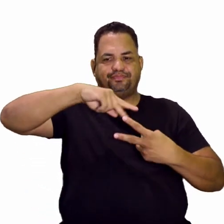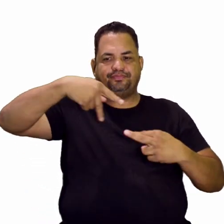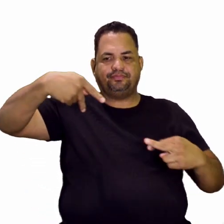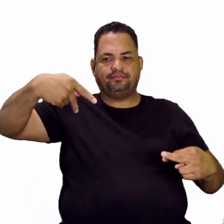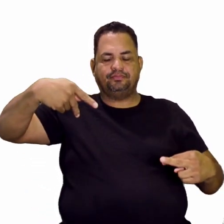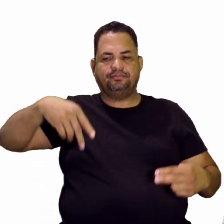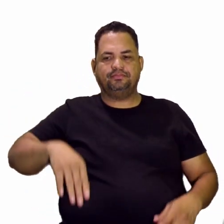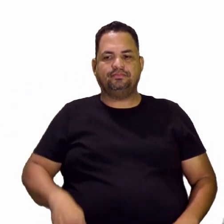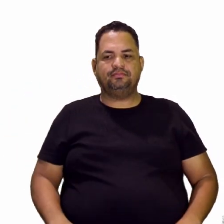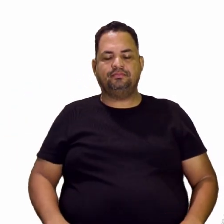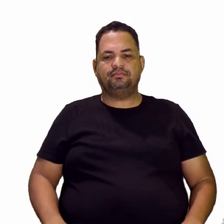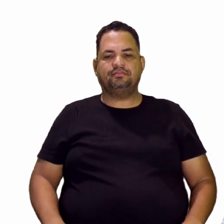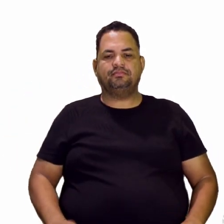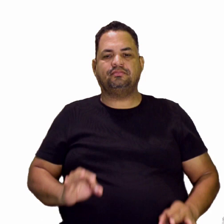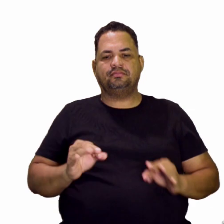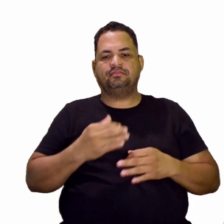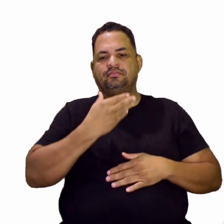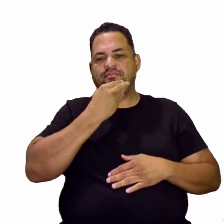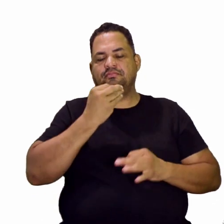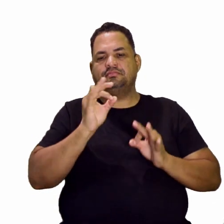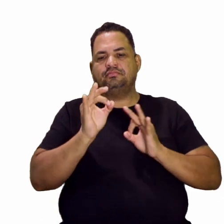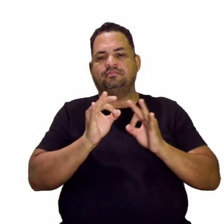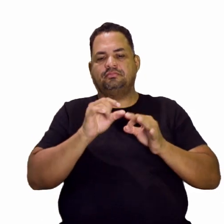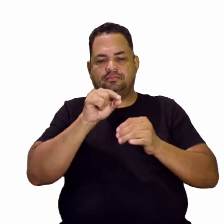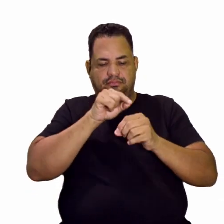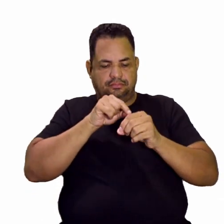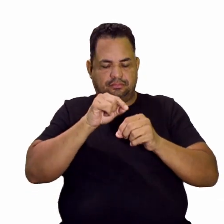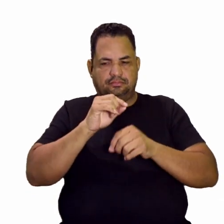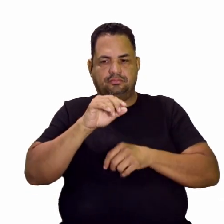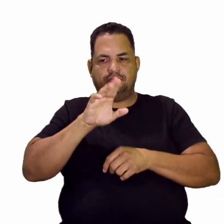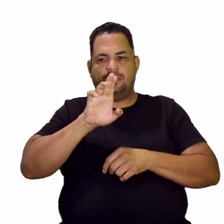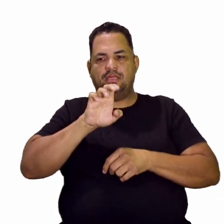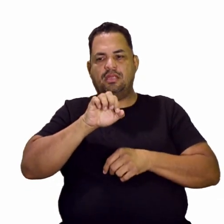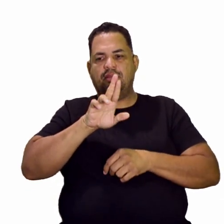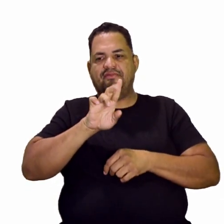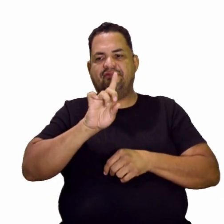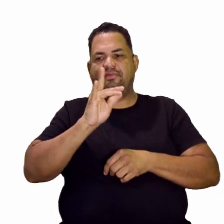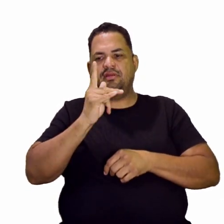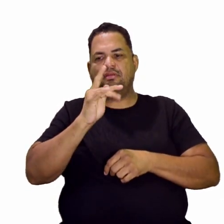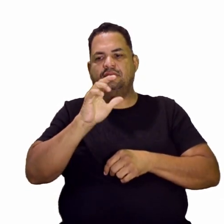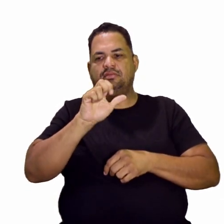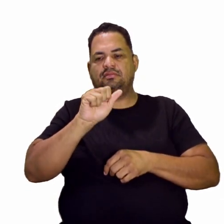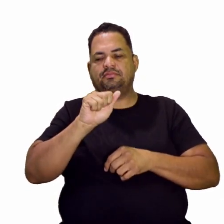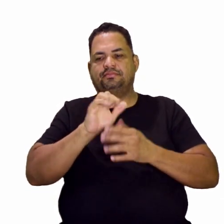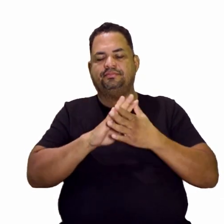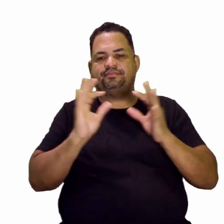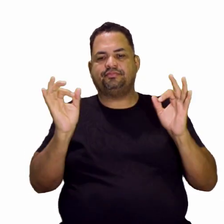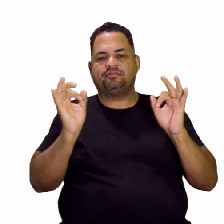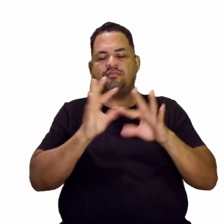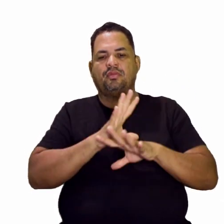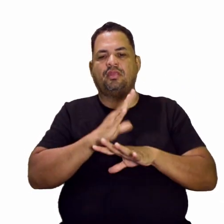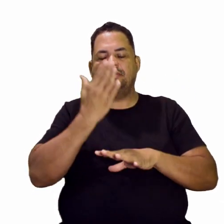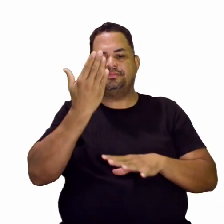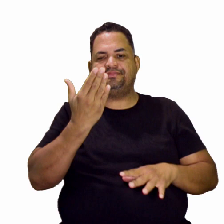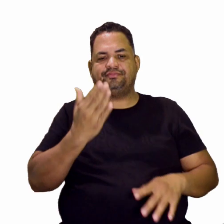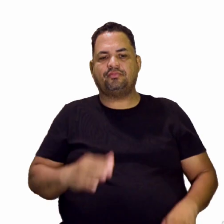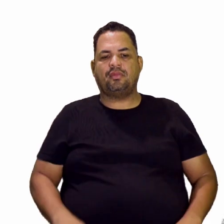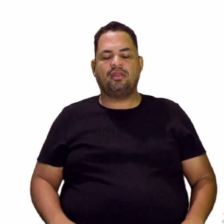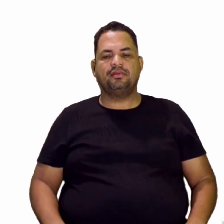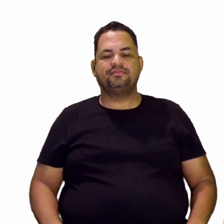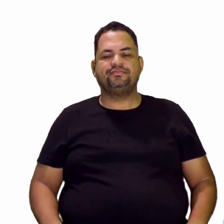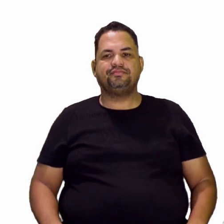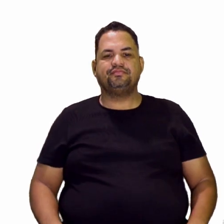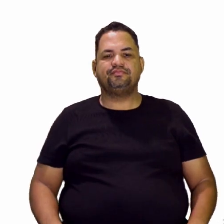uns estudos com ervilhas, tá? E os estudos de